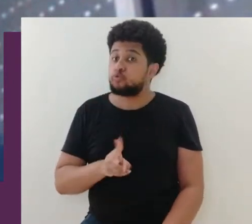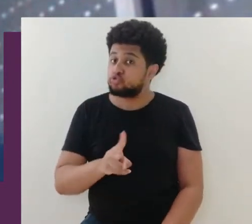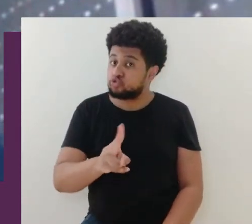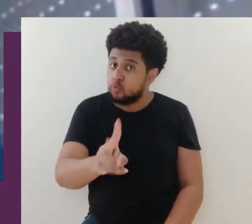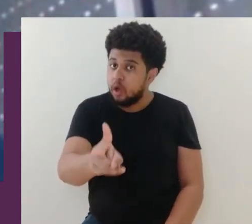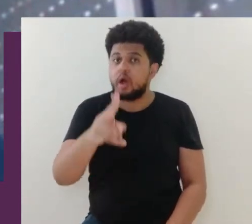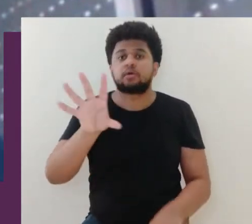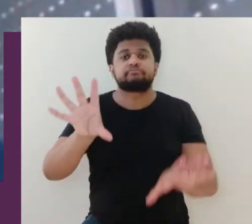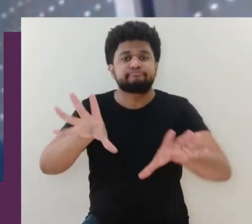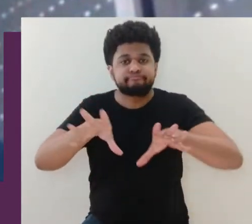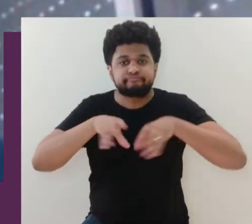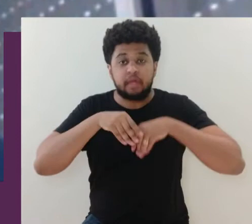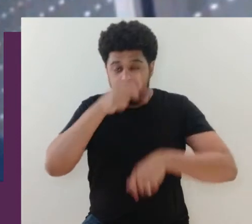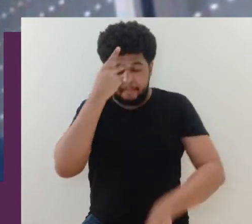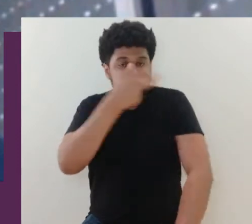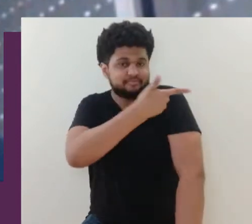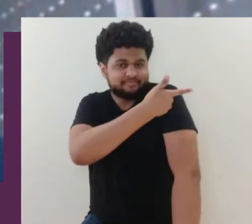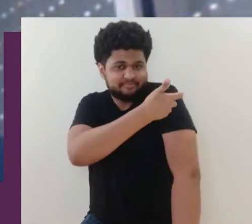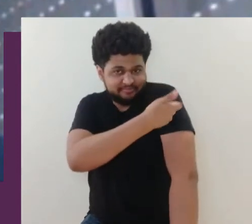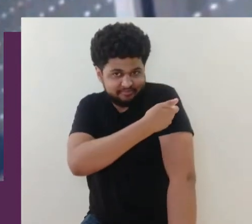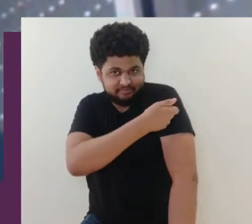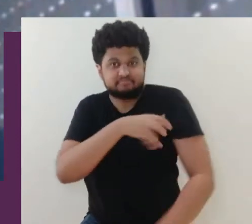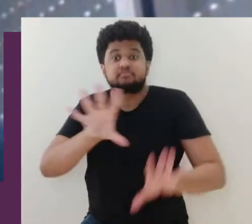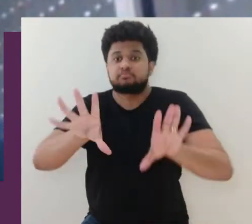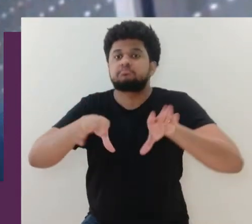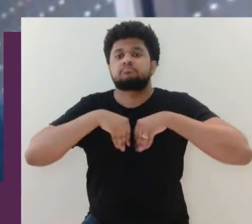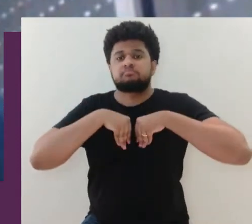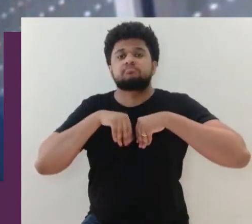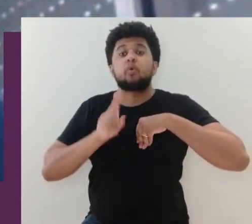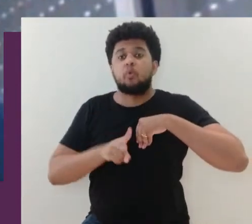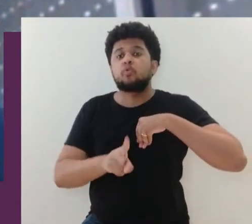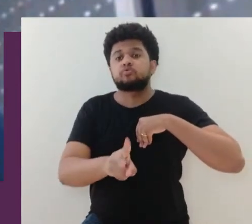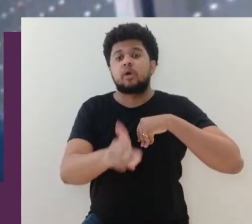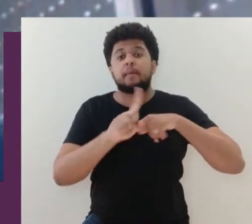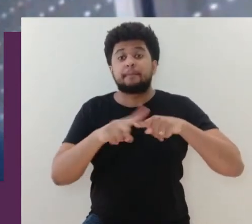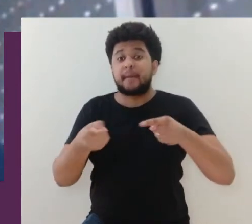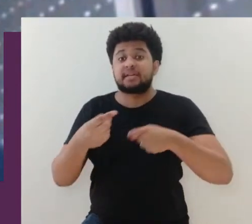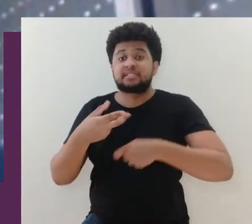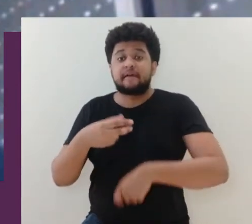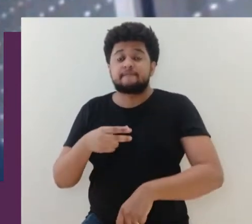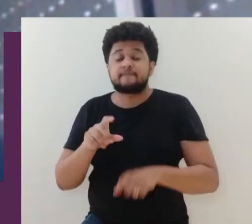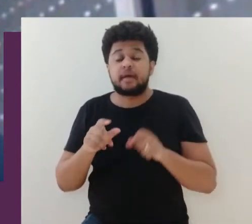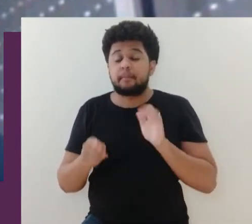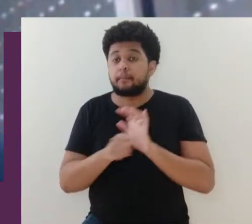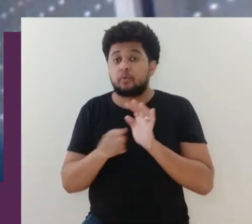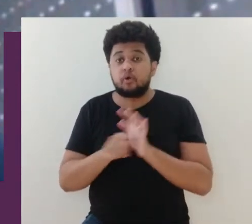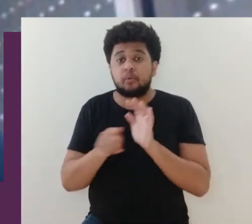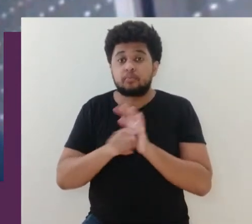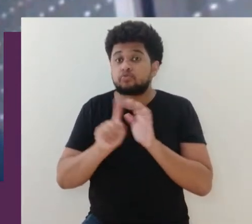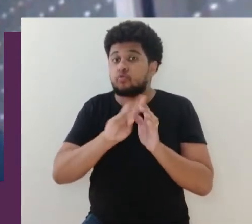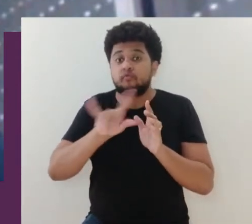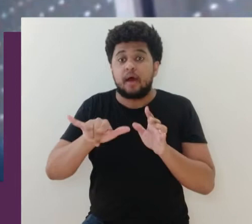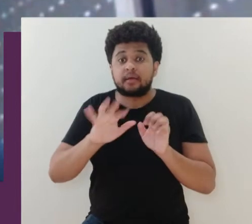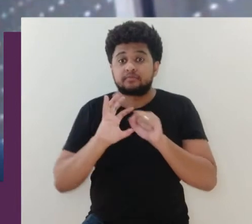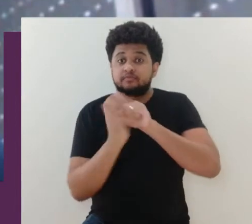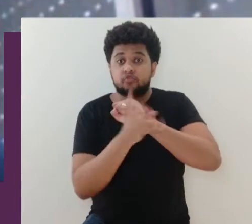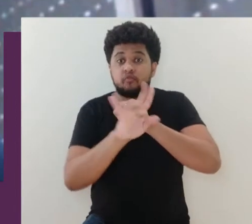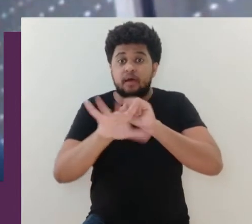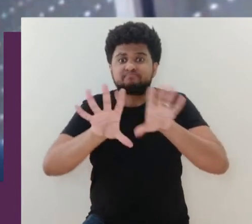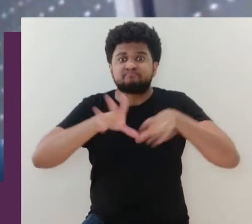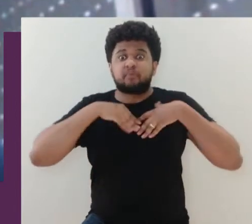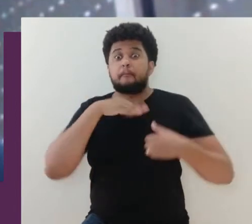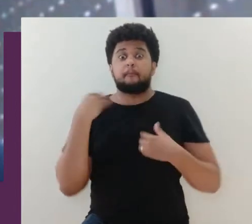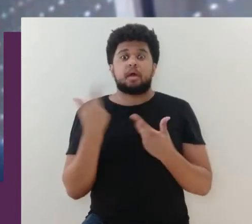continuar tendo casos de pessoas que se vacinaram e se infectaram, mas o vírus não vai provocar nada demais nessas